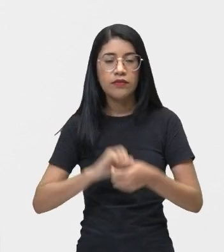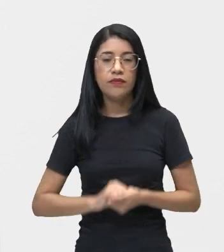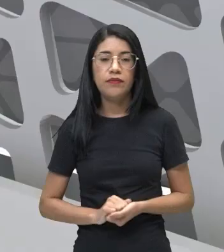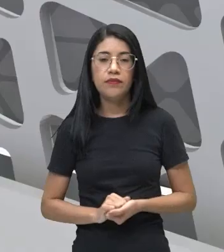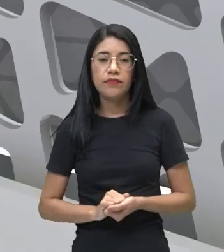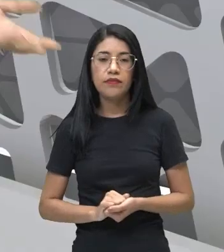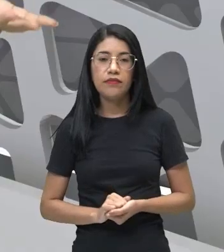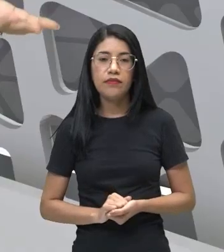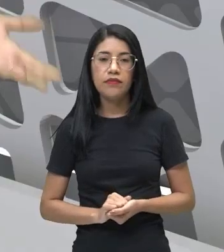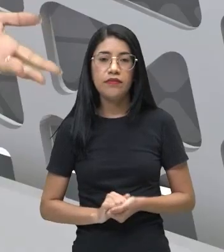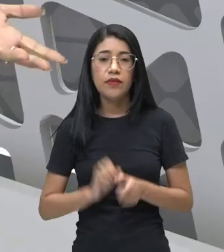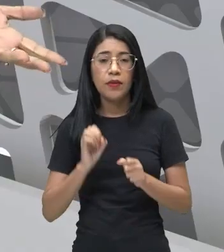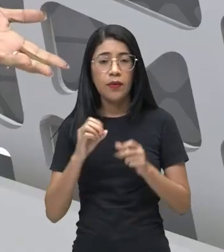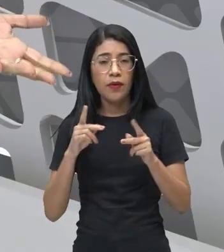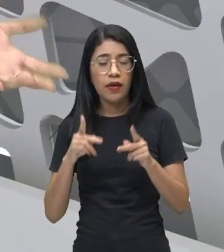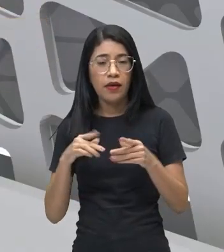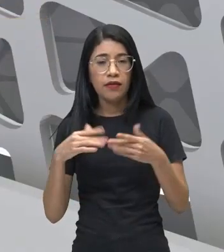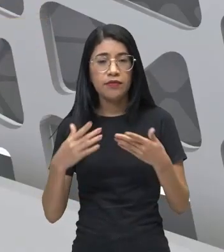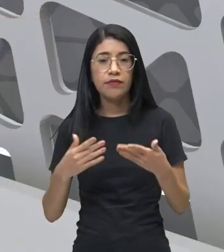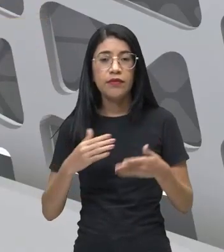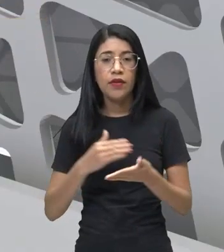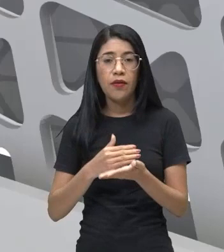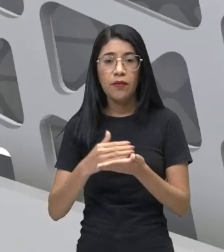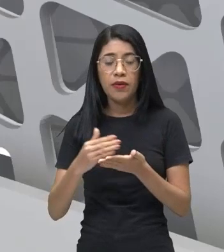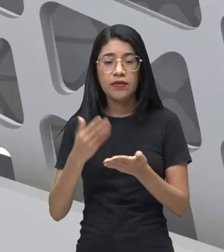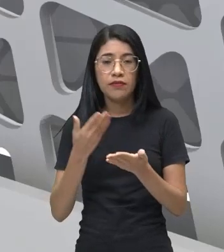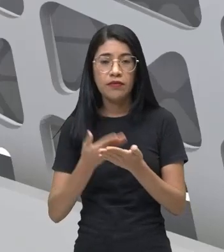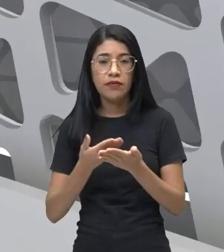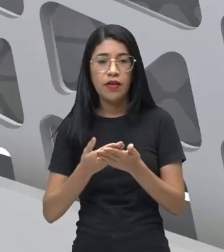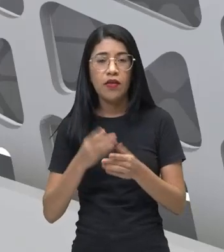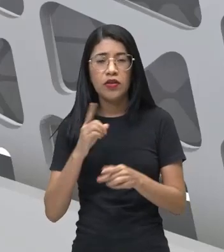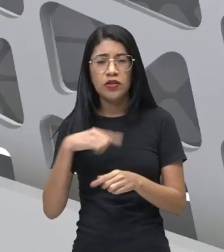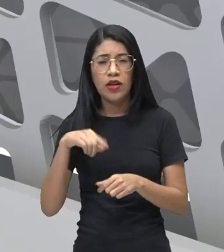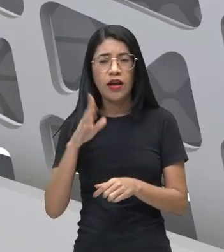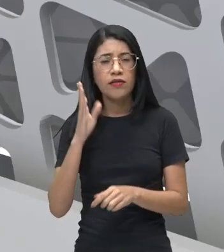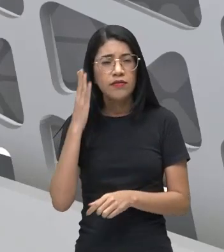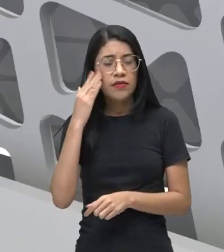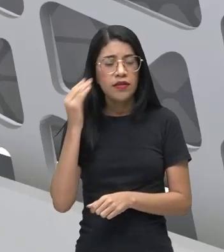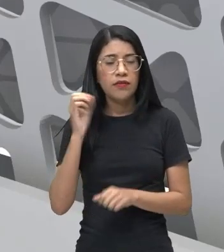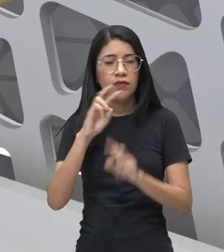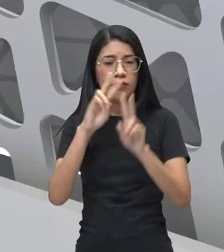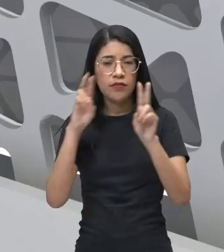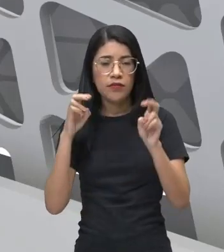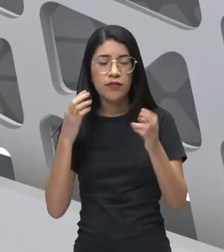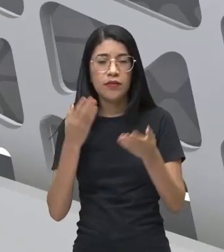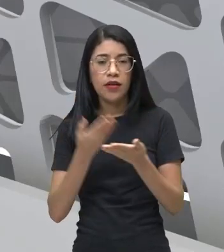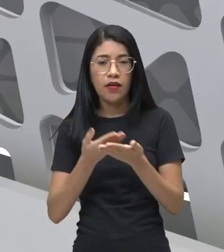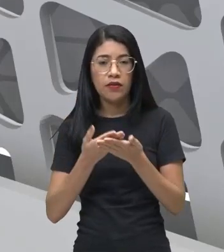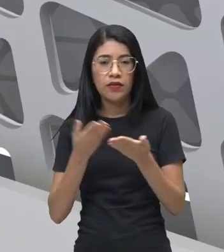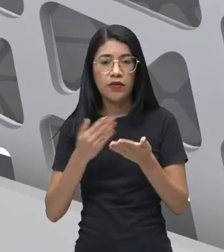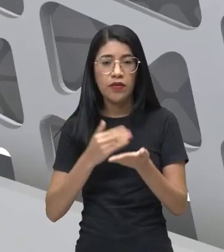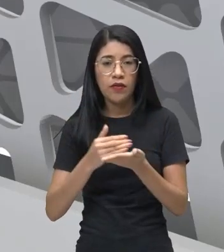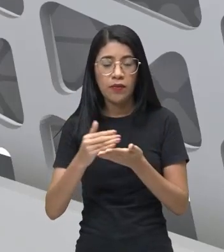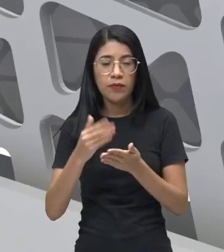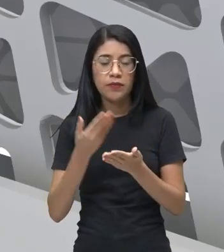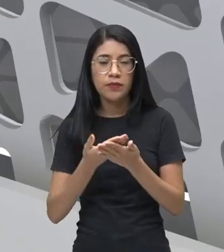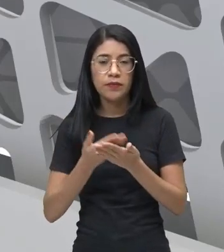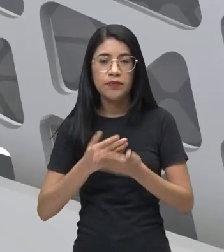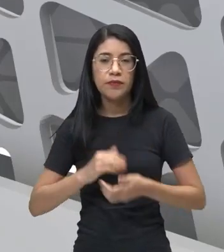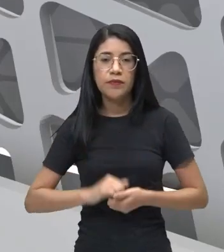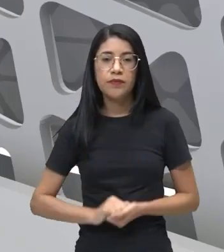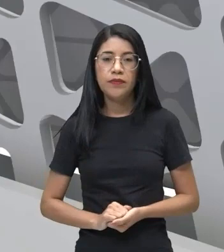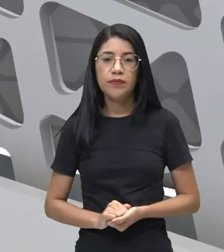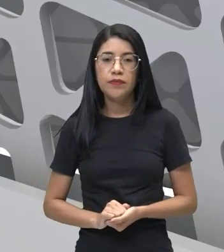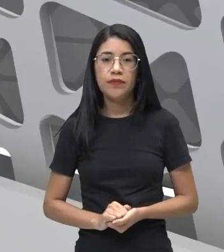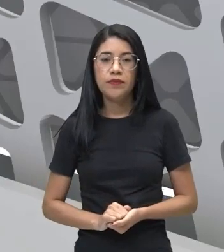radiação. Muito bem, pessoal. Agora que descobrimos qual o tema da aula, vamos à nossa aula. Vem